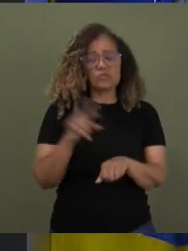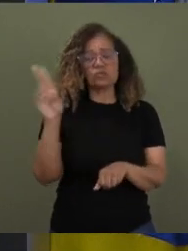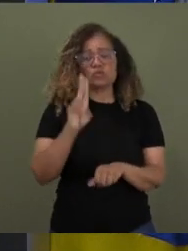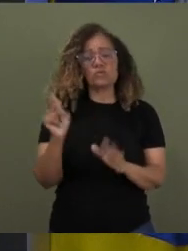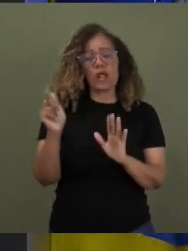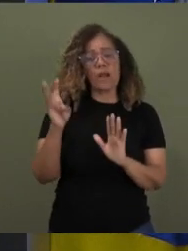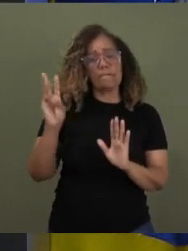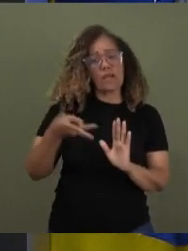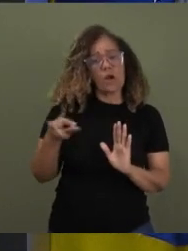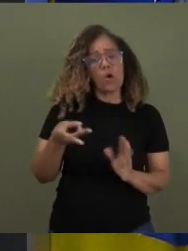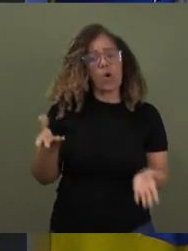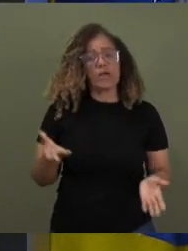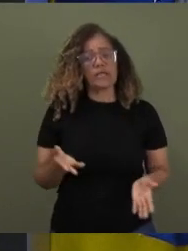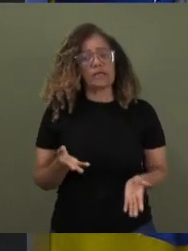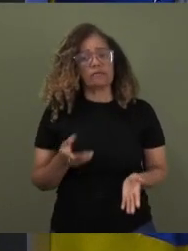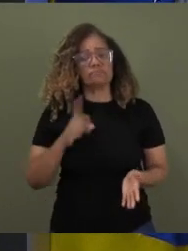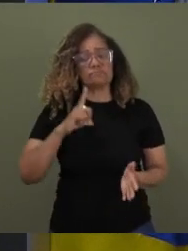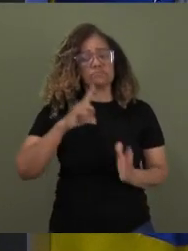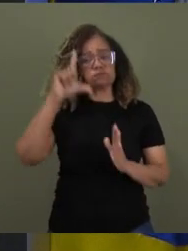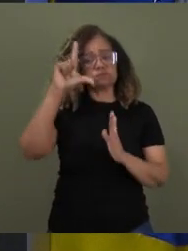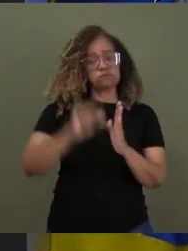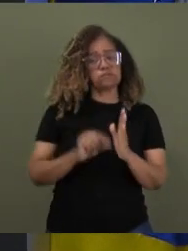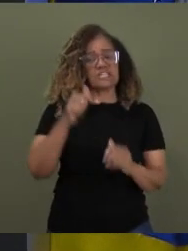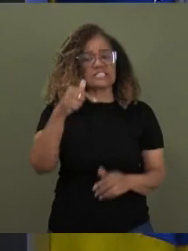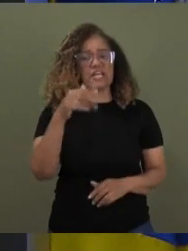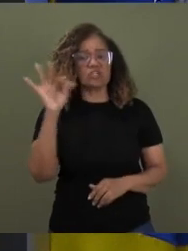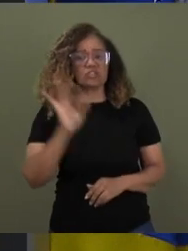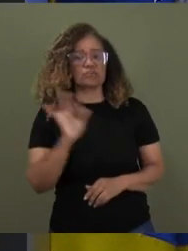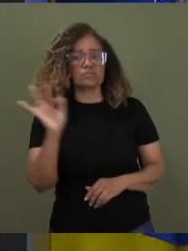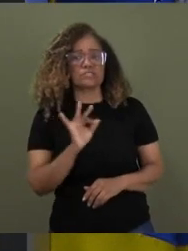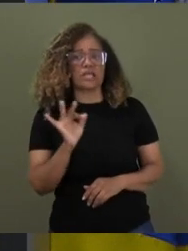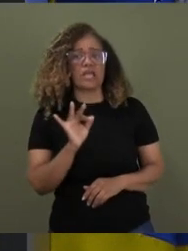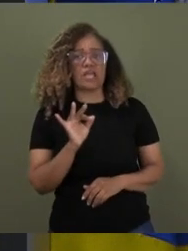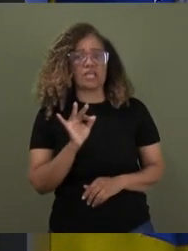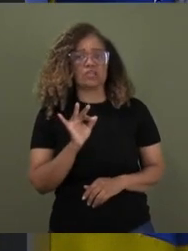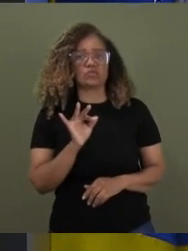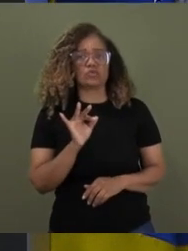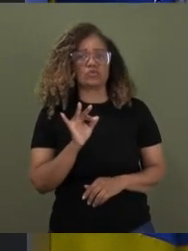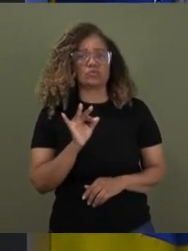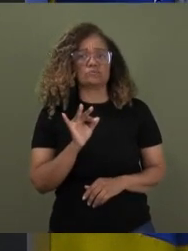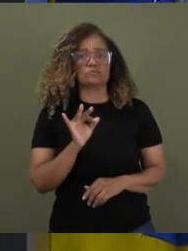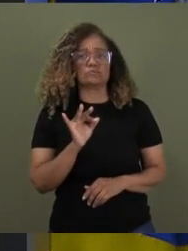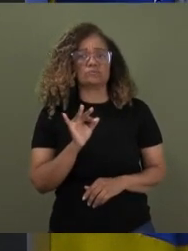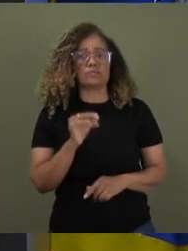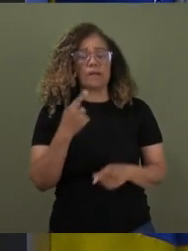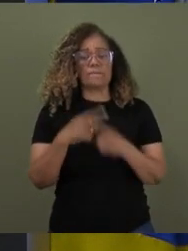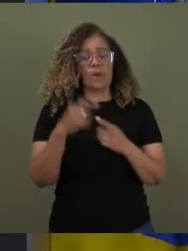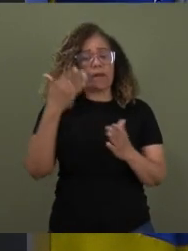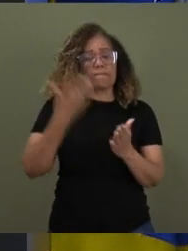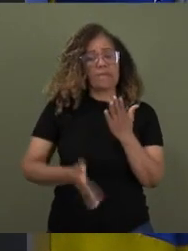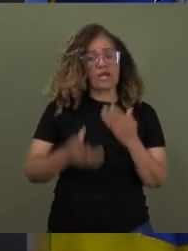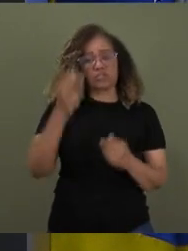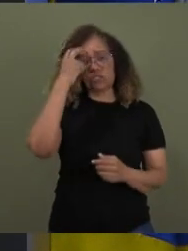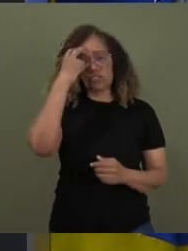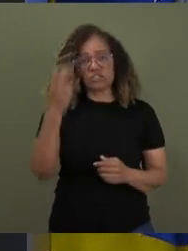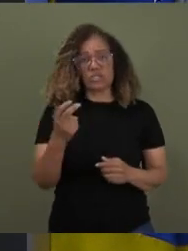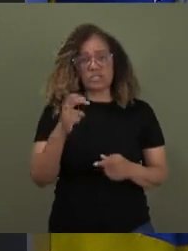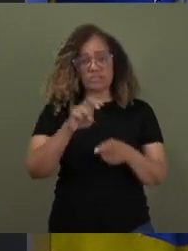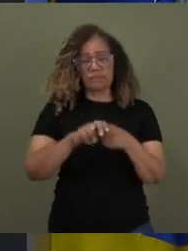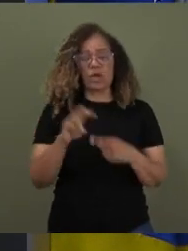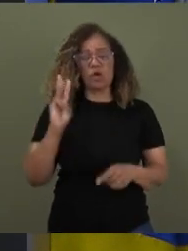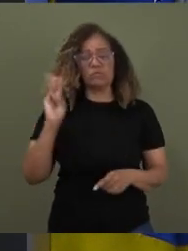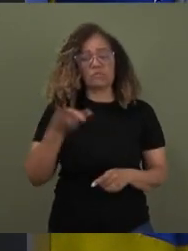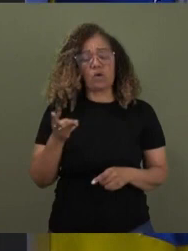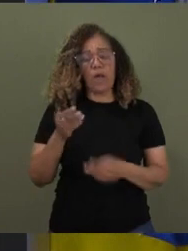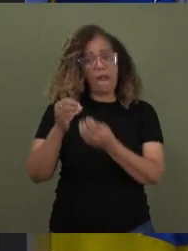maconha. Uma queda de 7% do coeficiente de inteligência pelo uso da maconha. Prejuízo